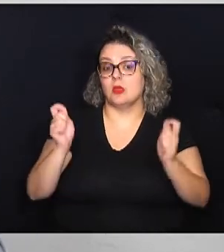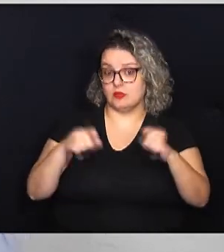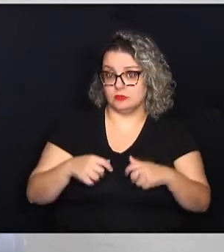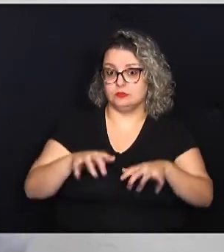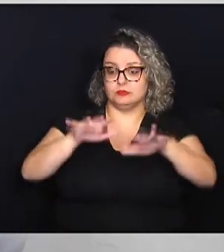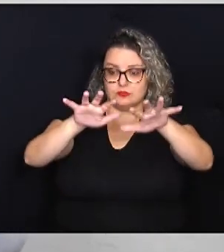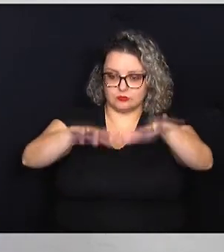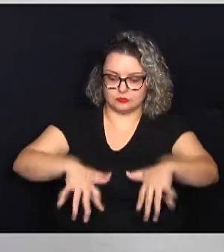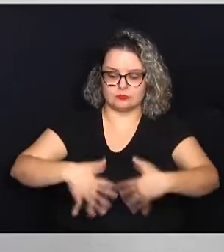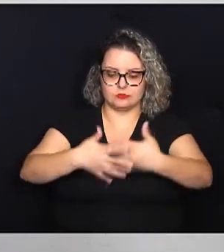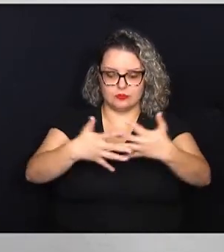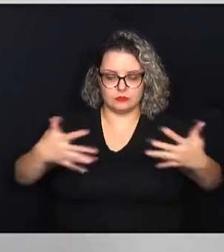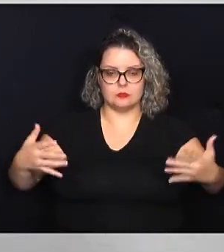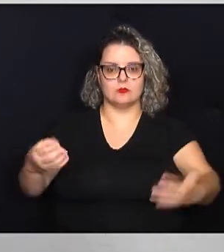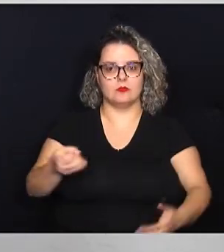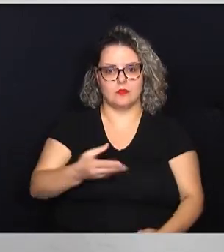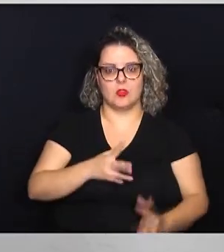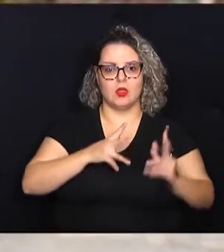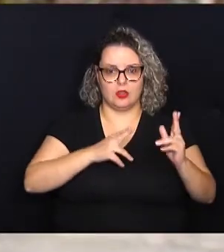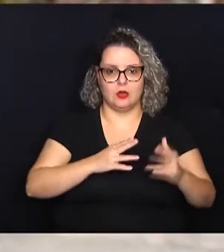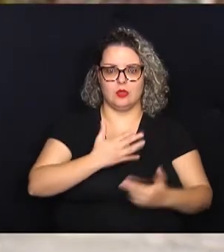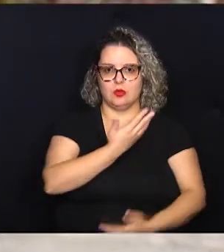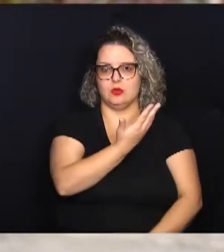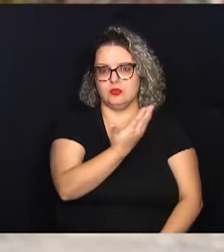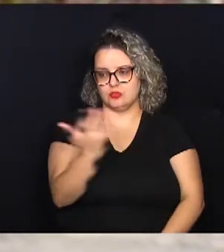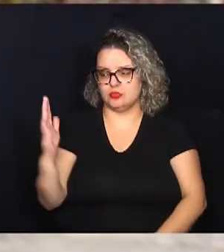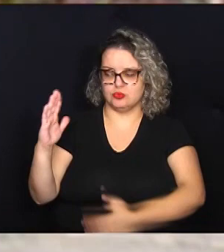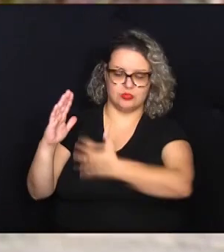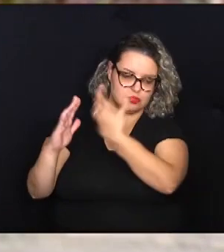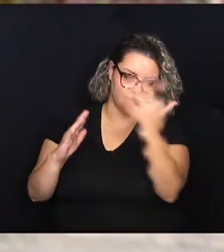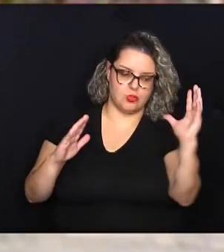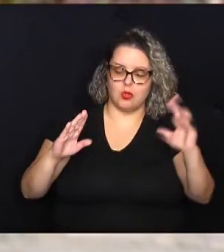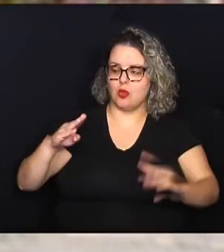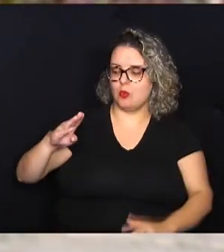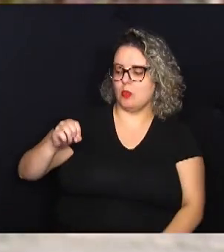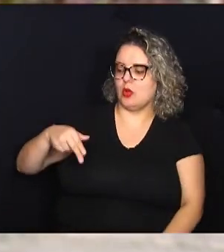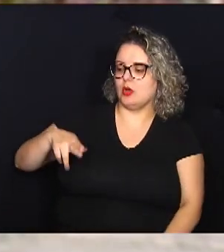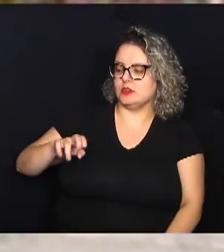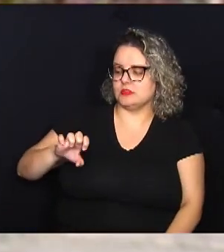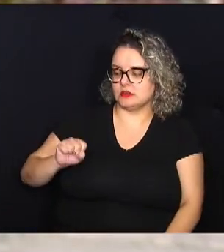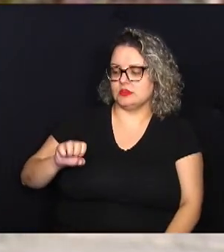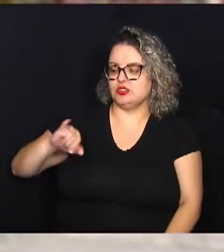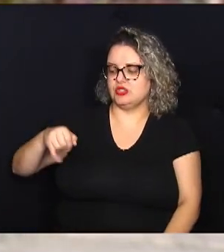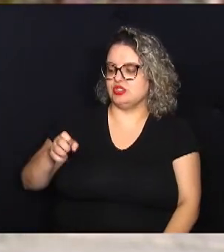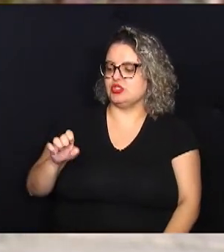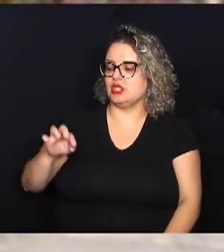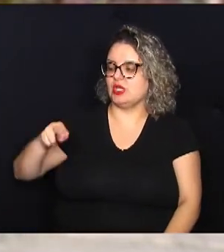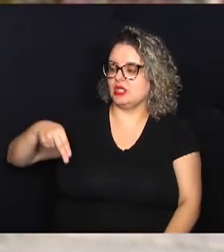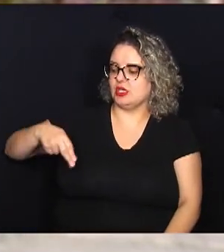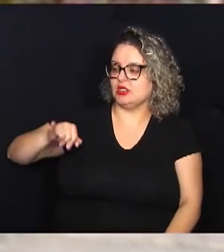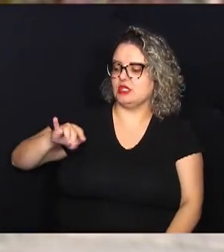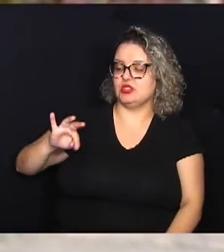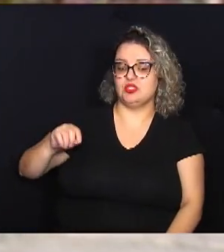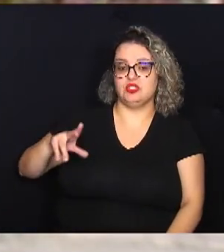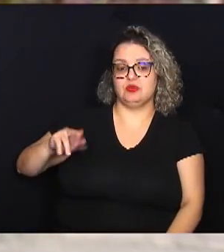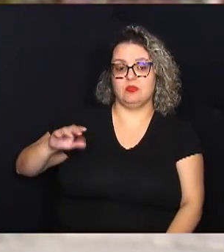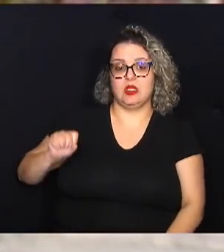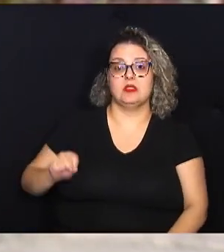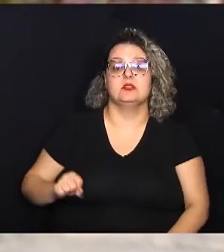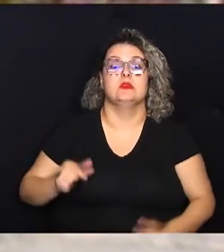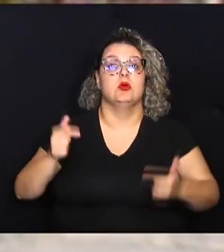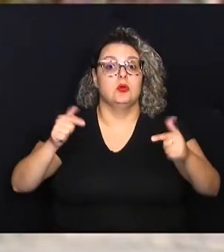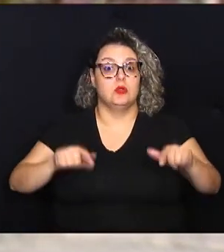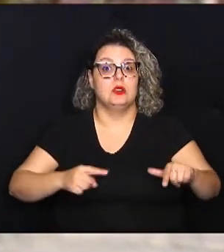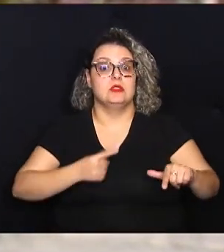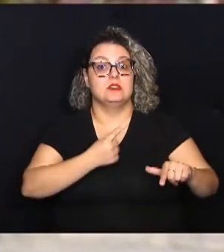de ter colocado de colocar uma grade nova igual tem no bosque do Jequitibás o Bosque tem 26 mil metros quadrados